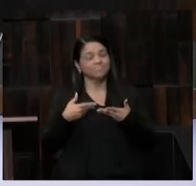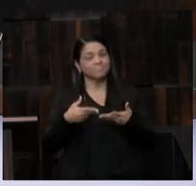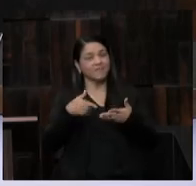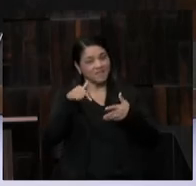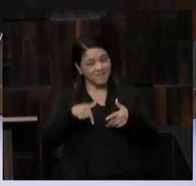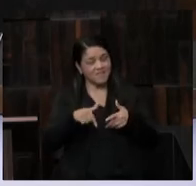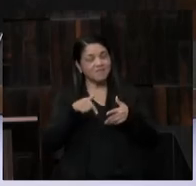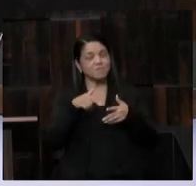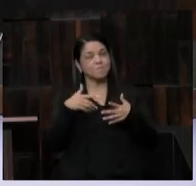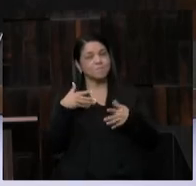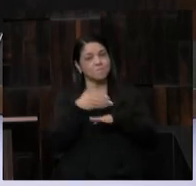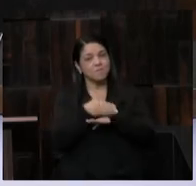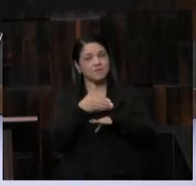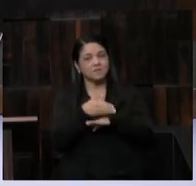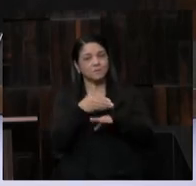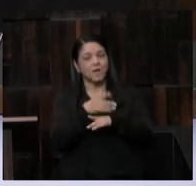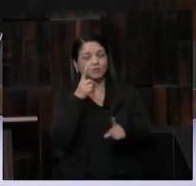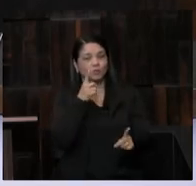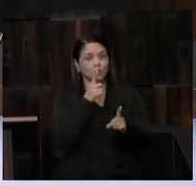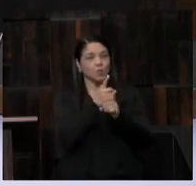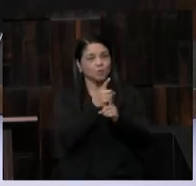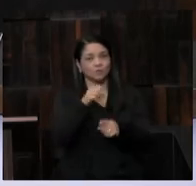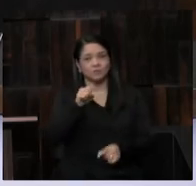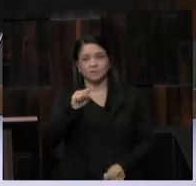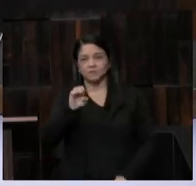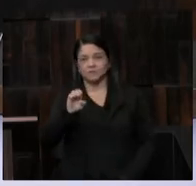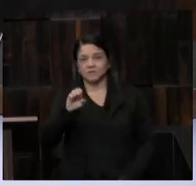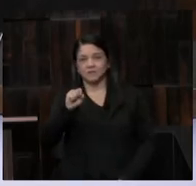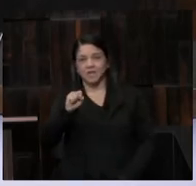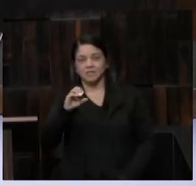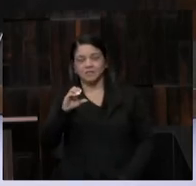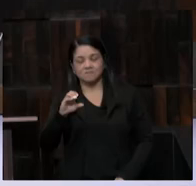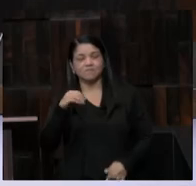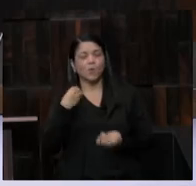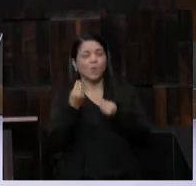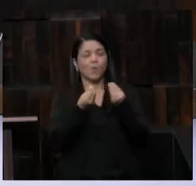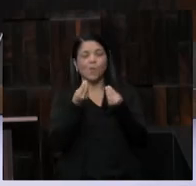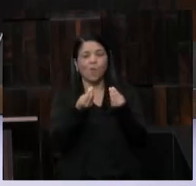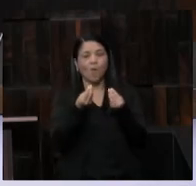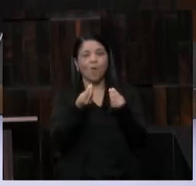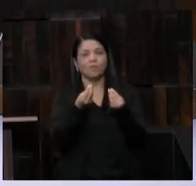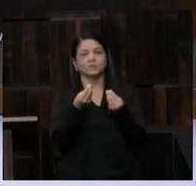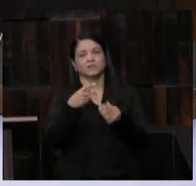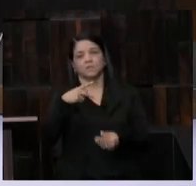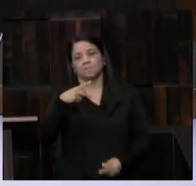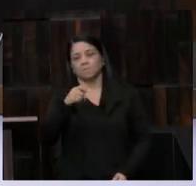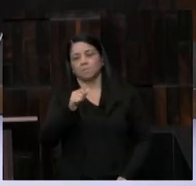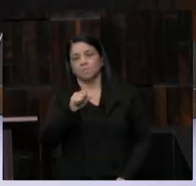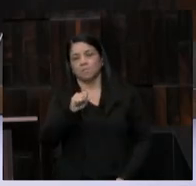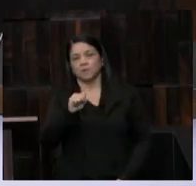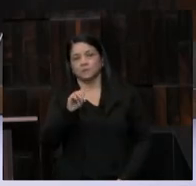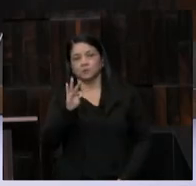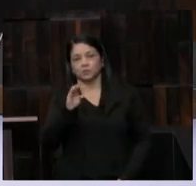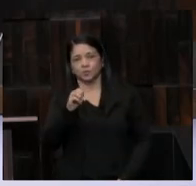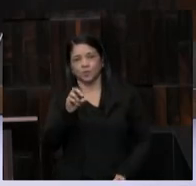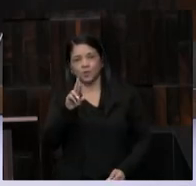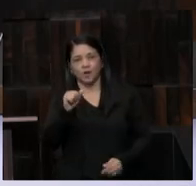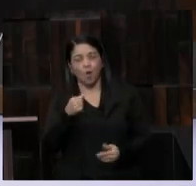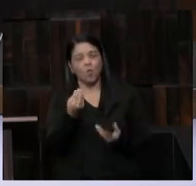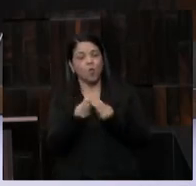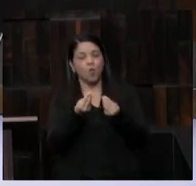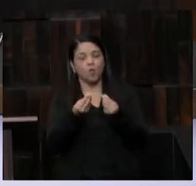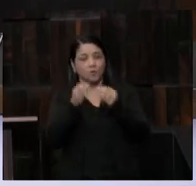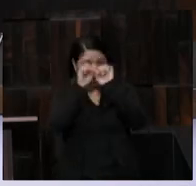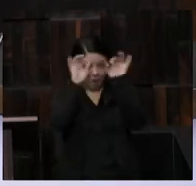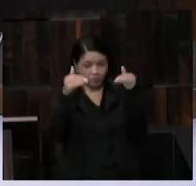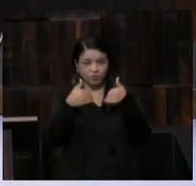de um encontro no SESC, que já não tinha vaga, para saber como lidava nas pastorais, ele que era professor. E não conseguiu